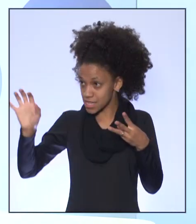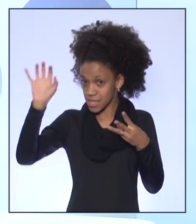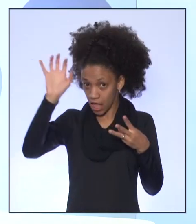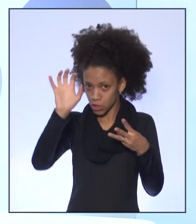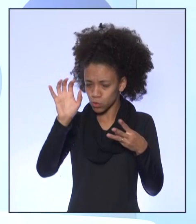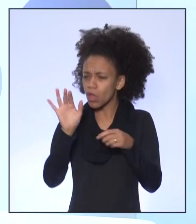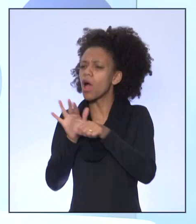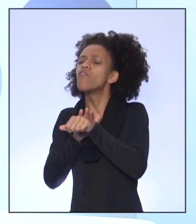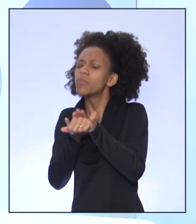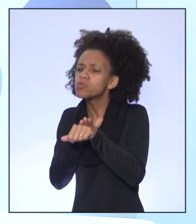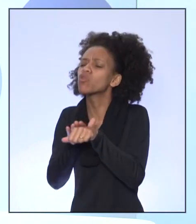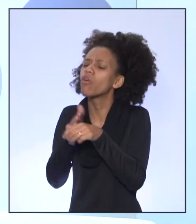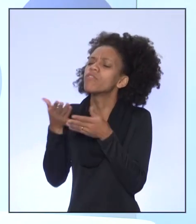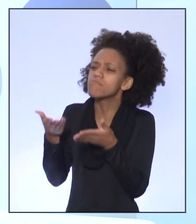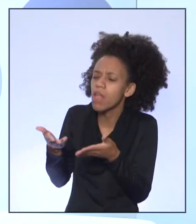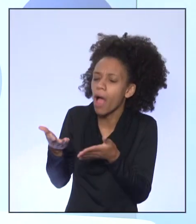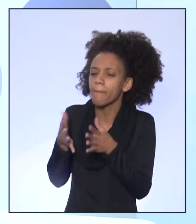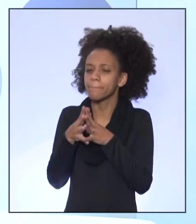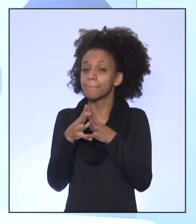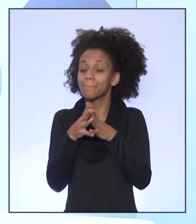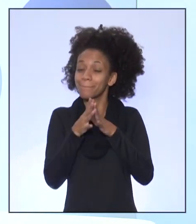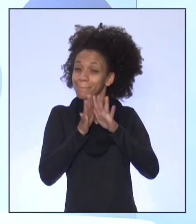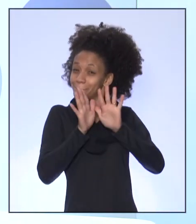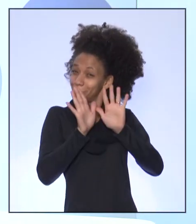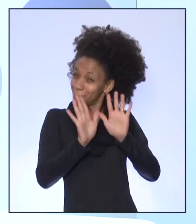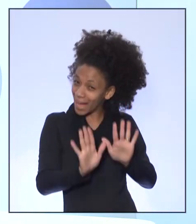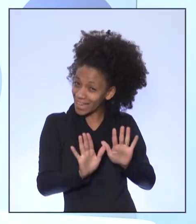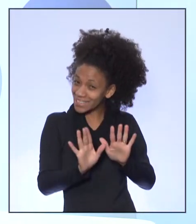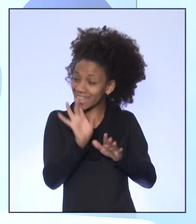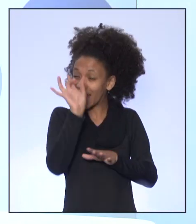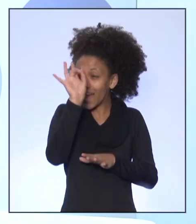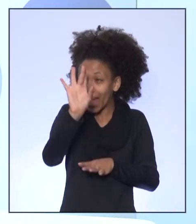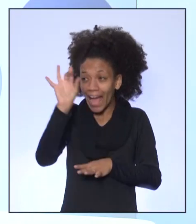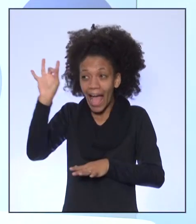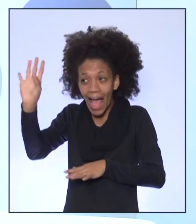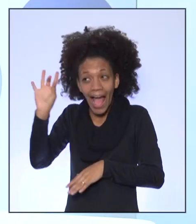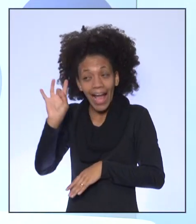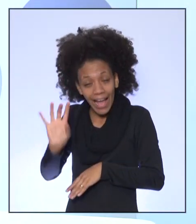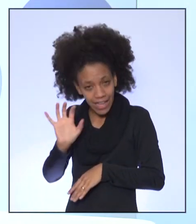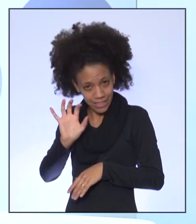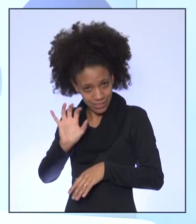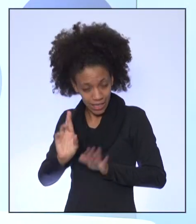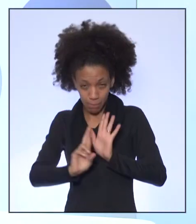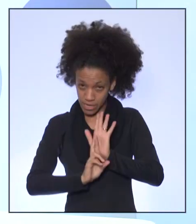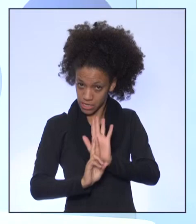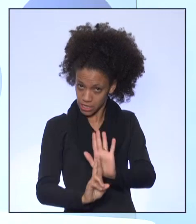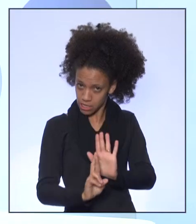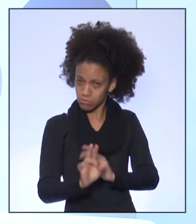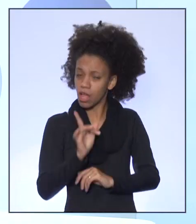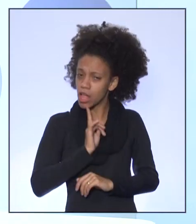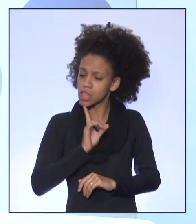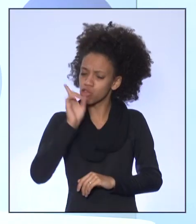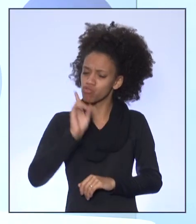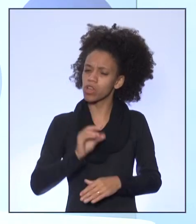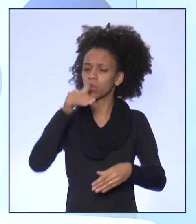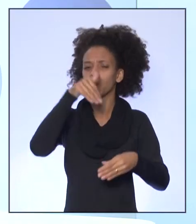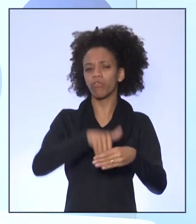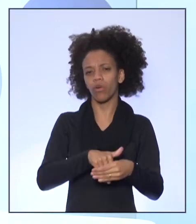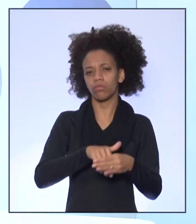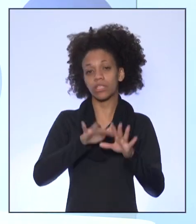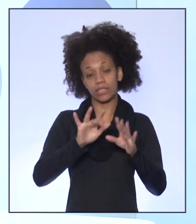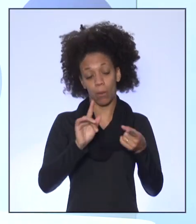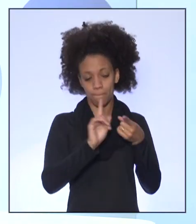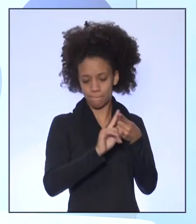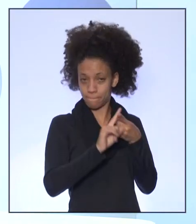França. Porém, cada estado, cada representante de estado tem direito a um voto. Então, o primeiro